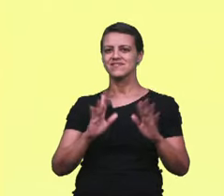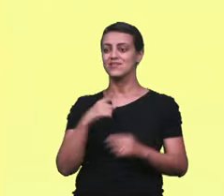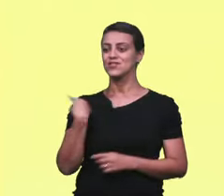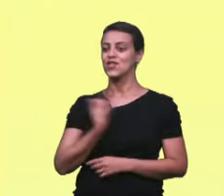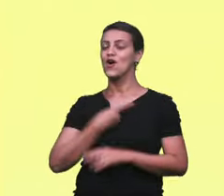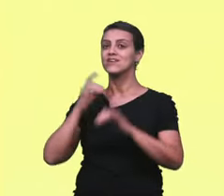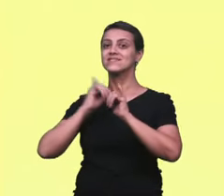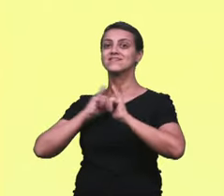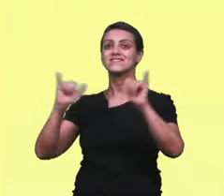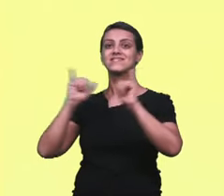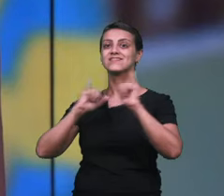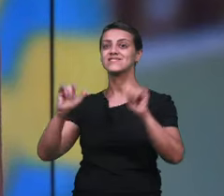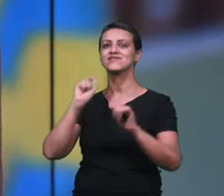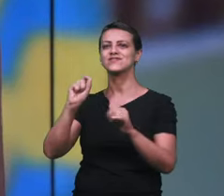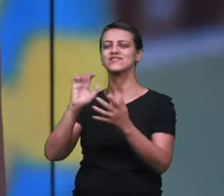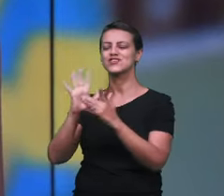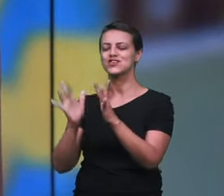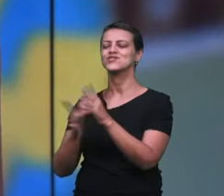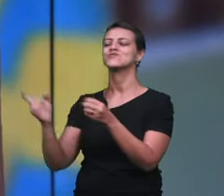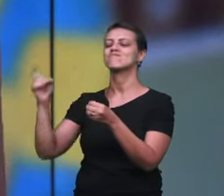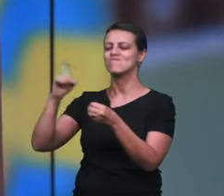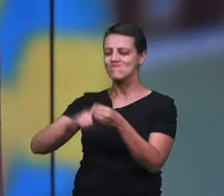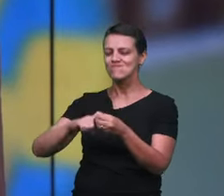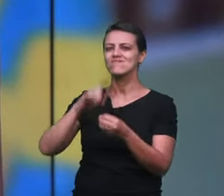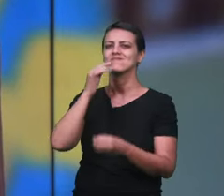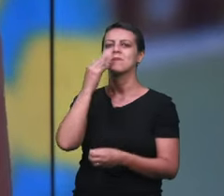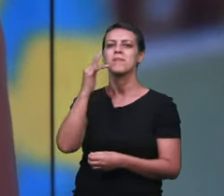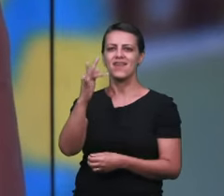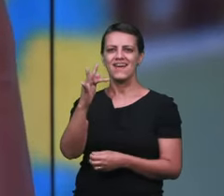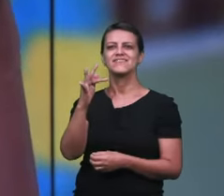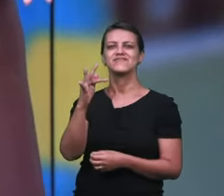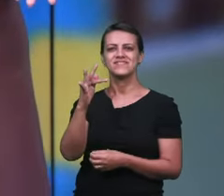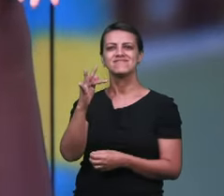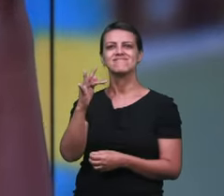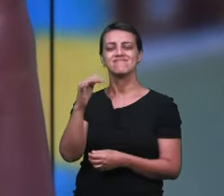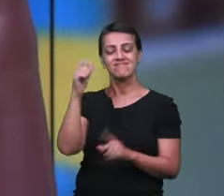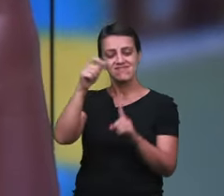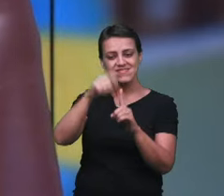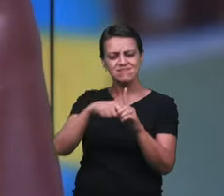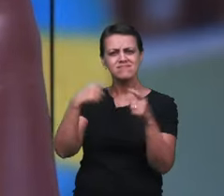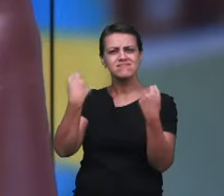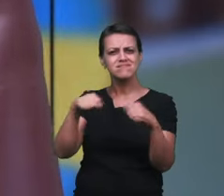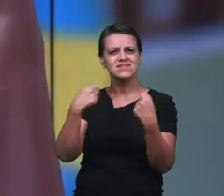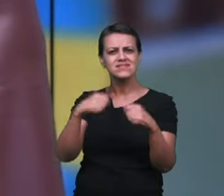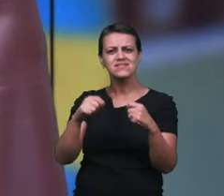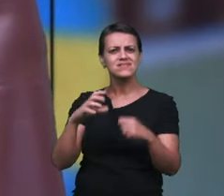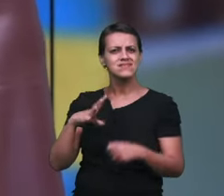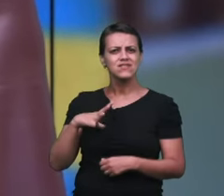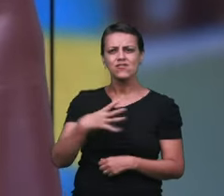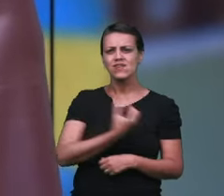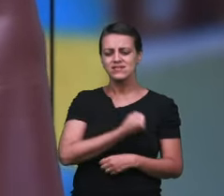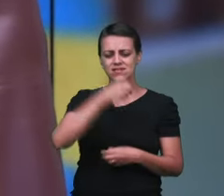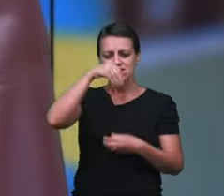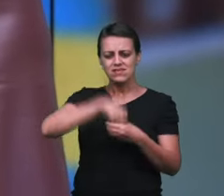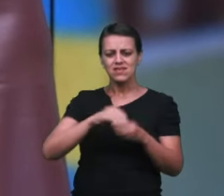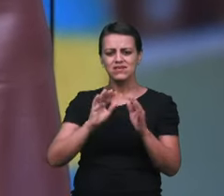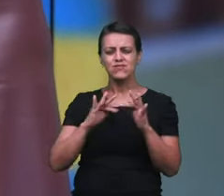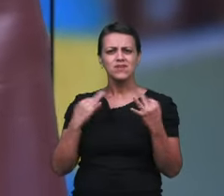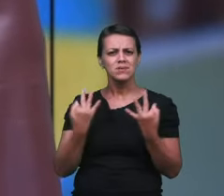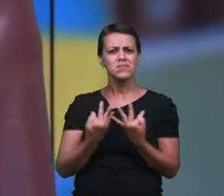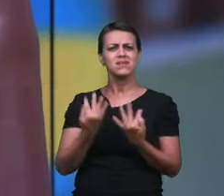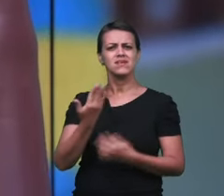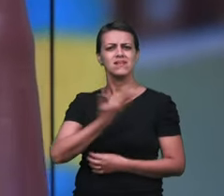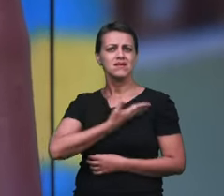anunciar que Ele em breve vem. Que neste mês haja salvação no meio das nossas famílias,